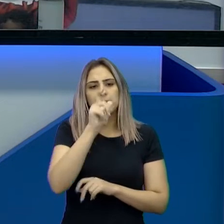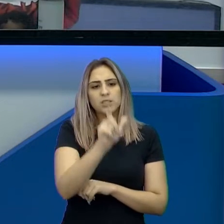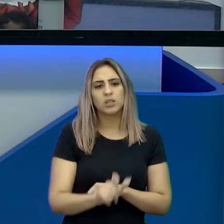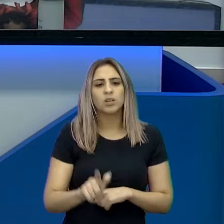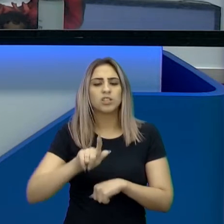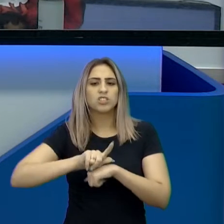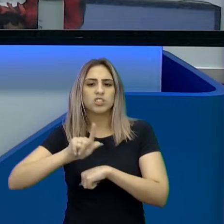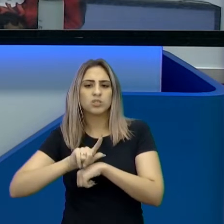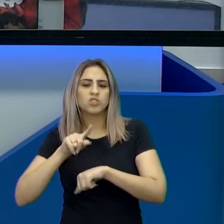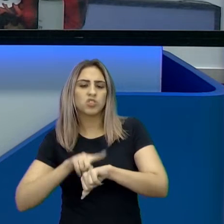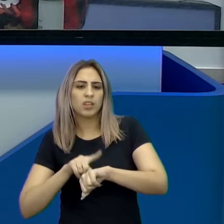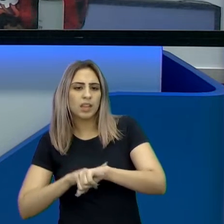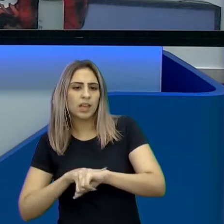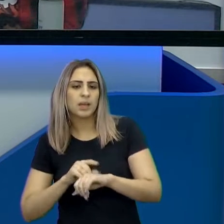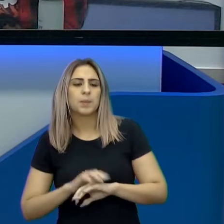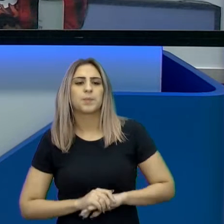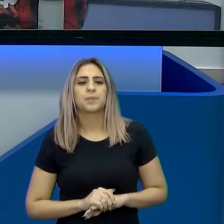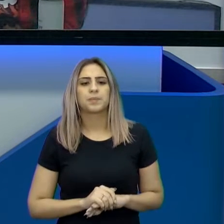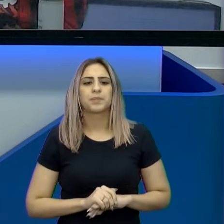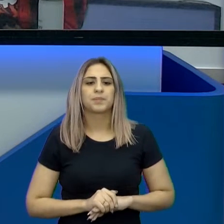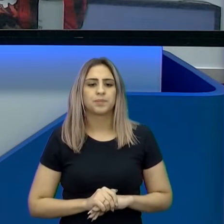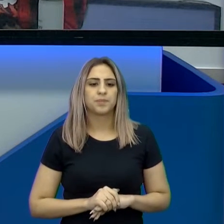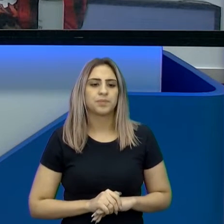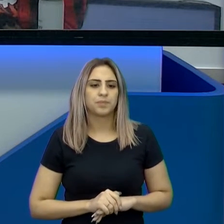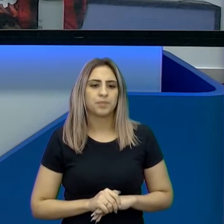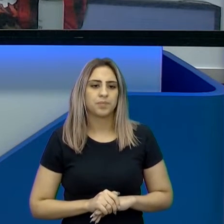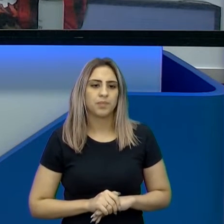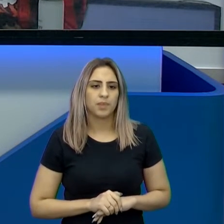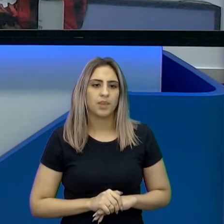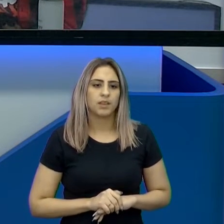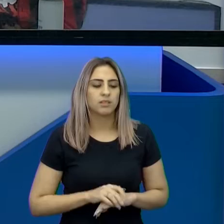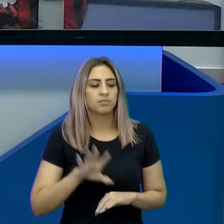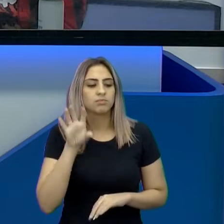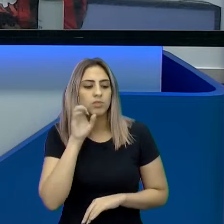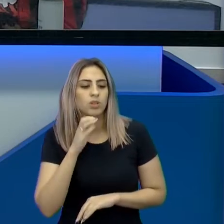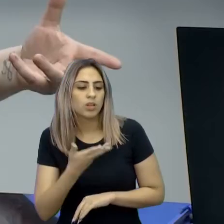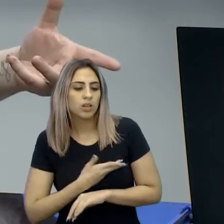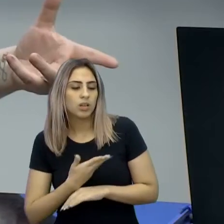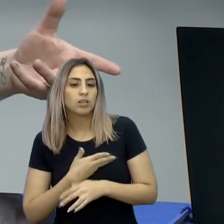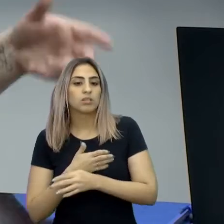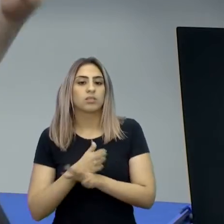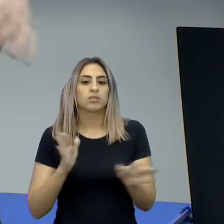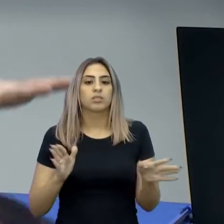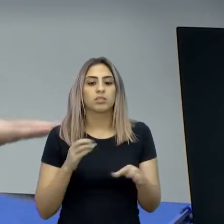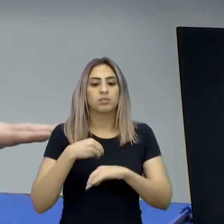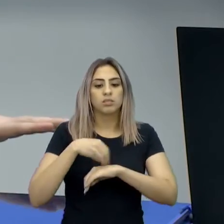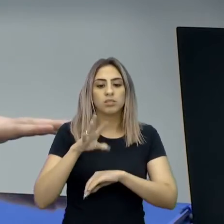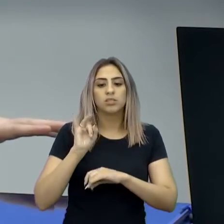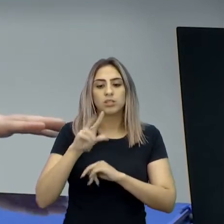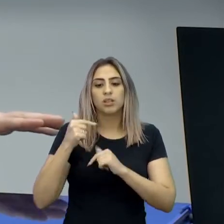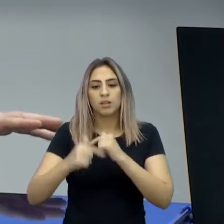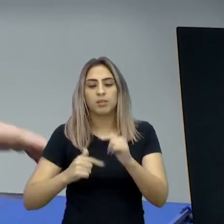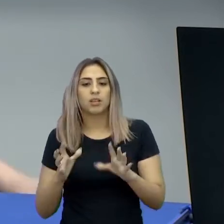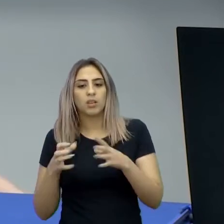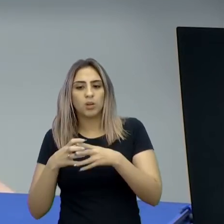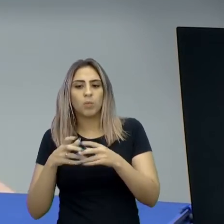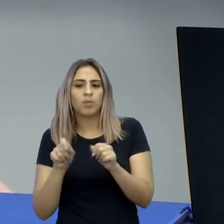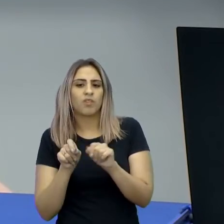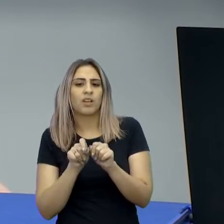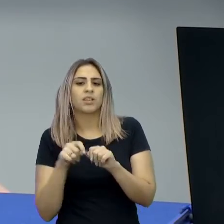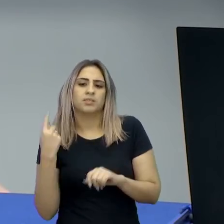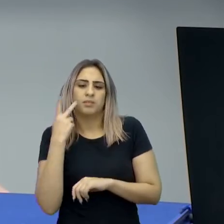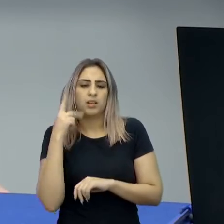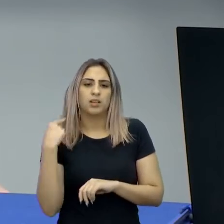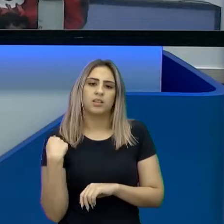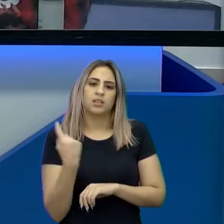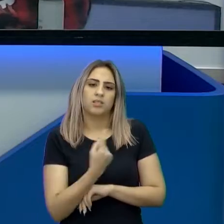gestão de tempo, né? Sim. A escuta ao colega, a abertura, a sugestão que só o trabalho em grupo fornece para a gente mesmo,